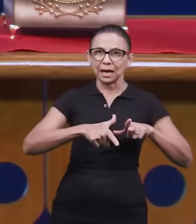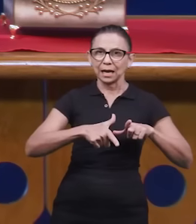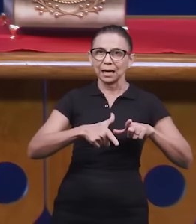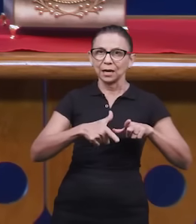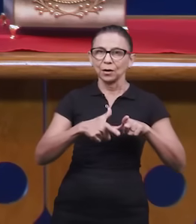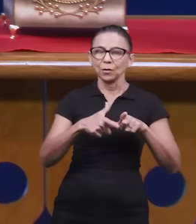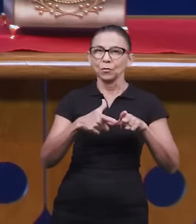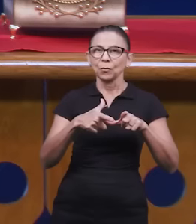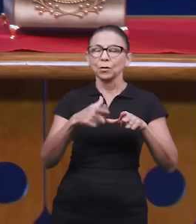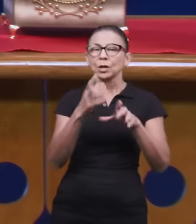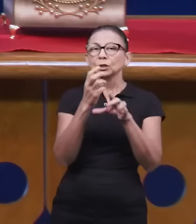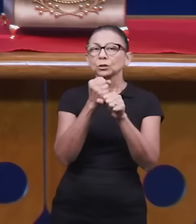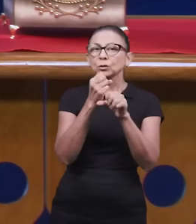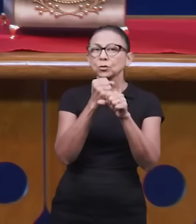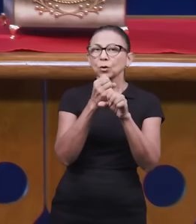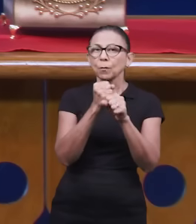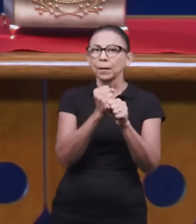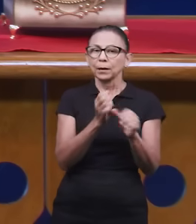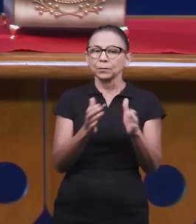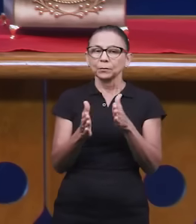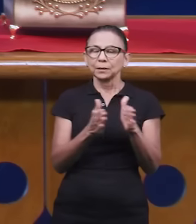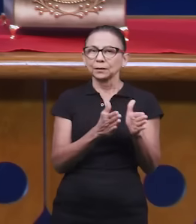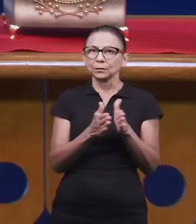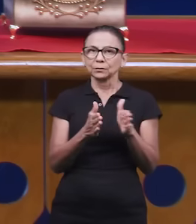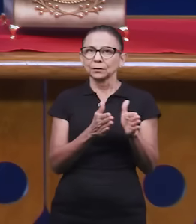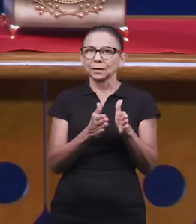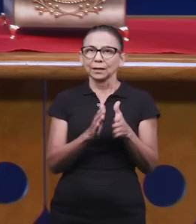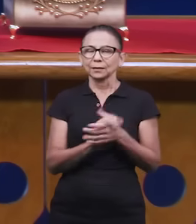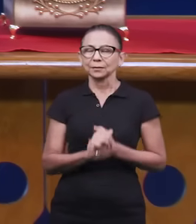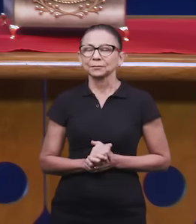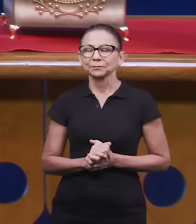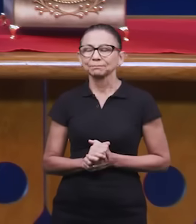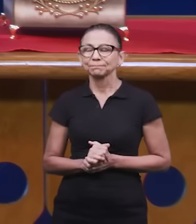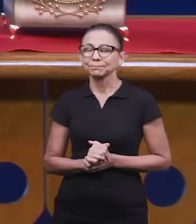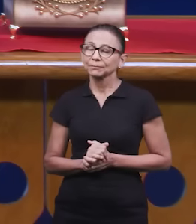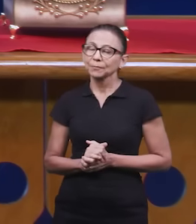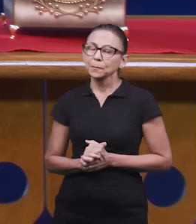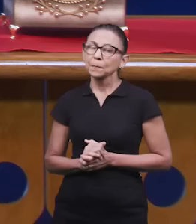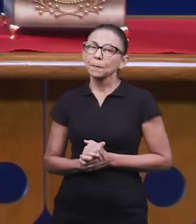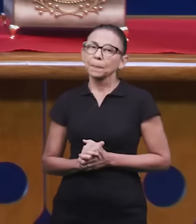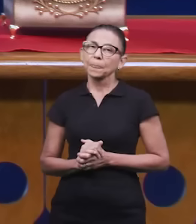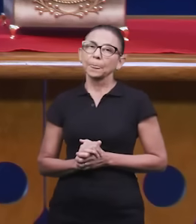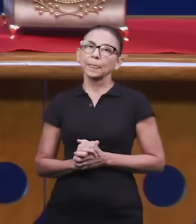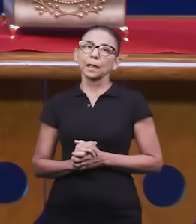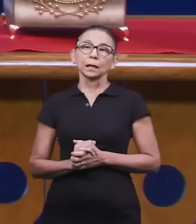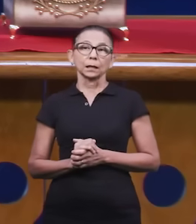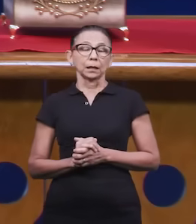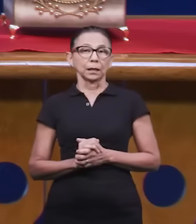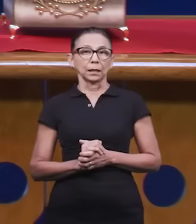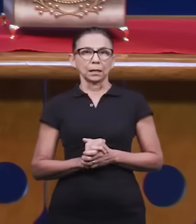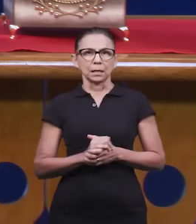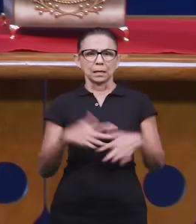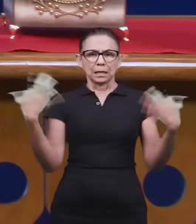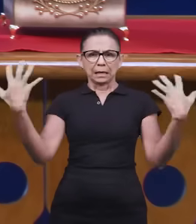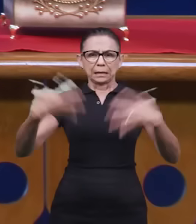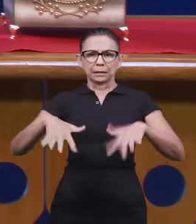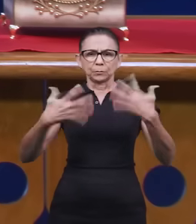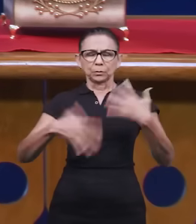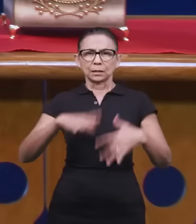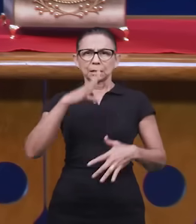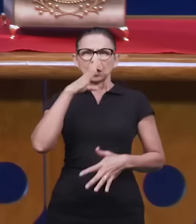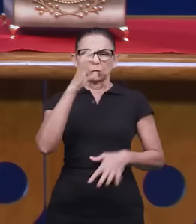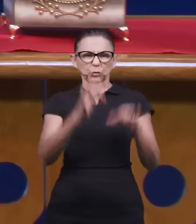Então, a igreja não passa pela grande tribulação, que a grande tribulação é um